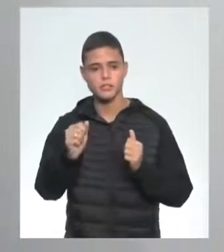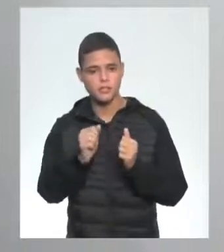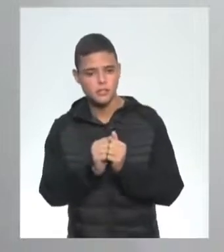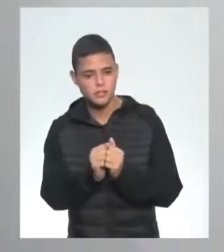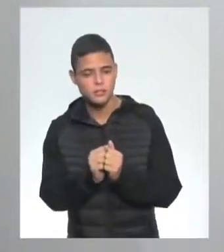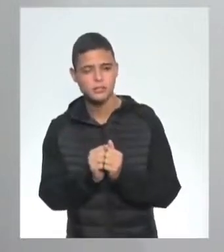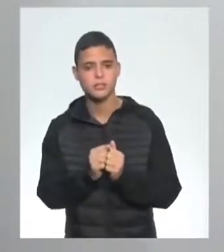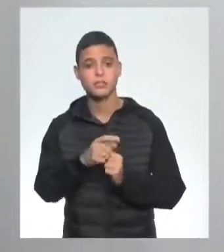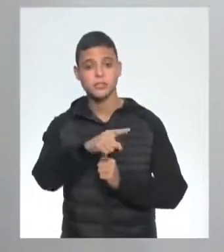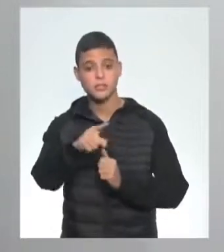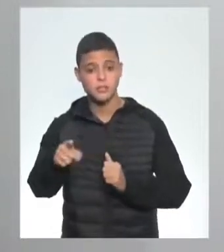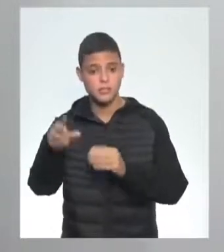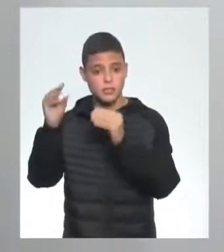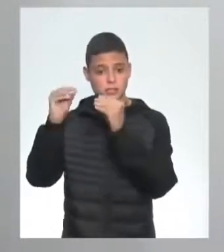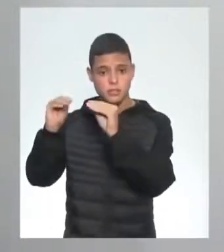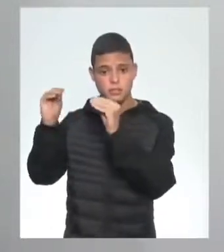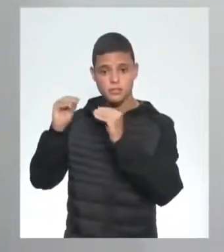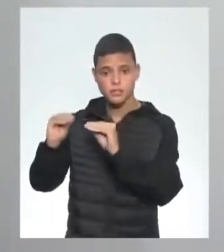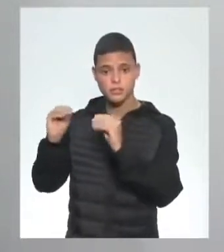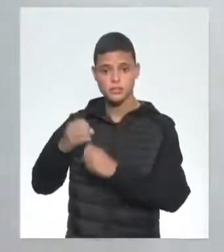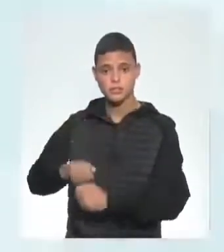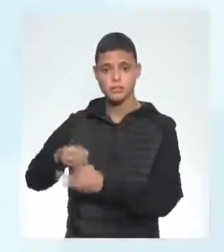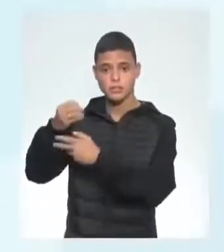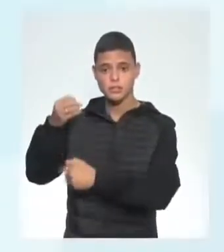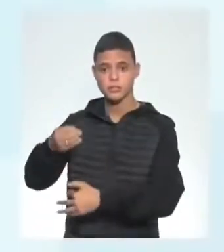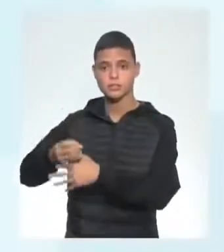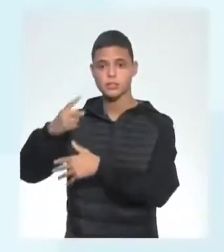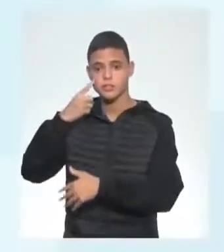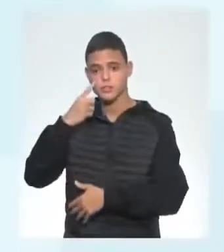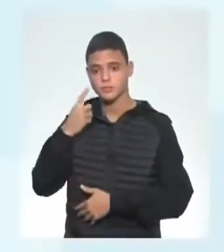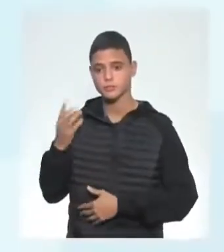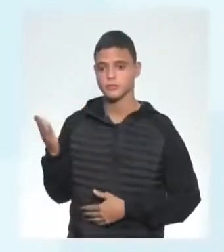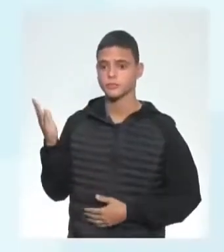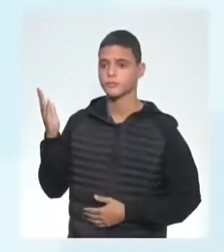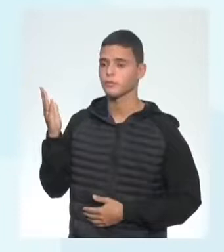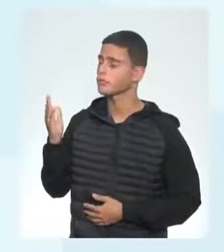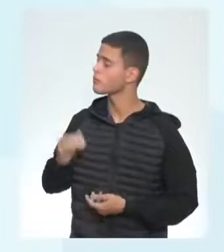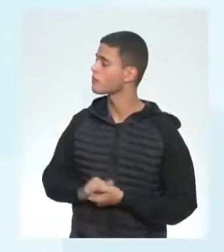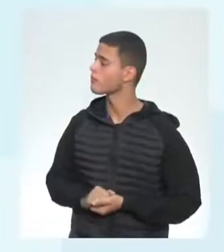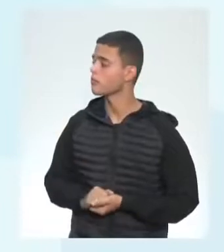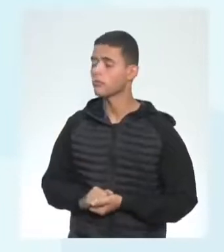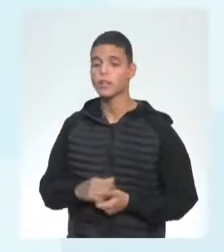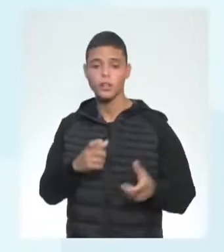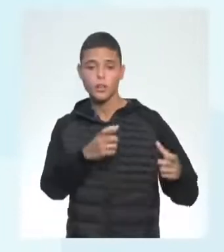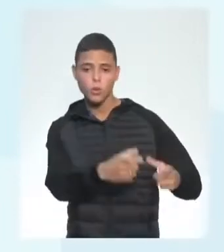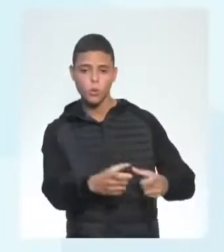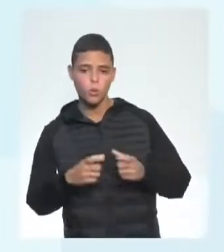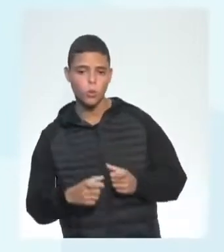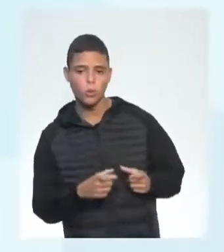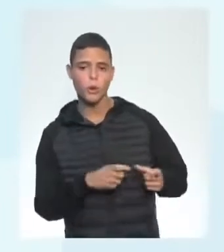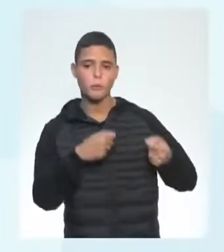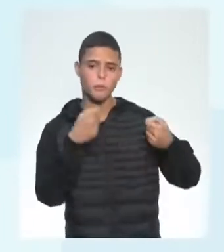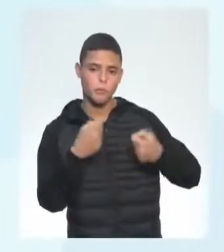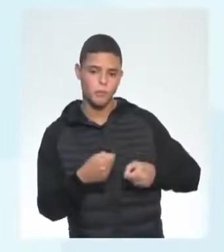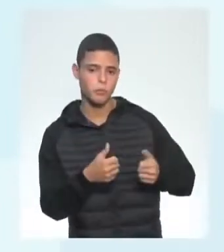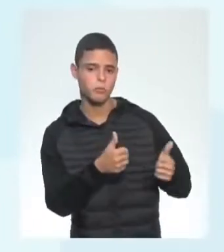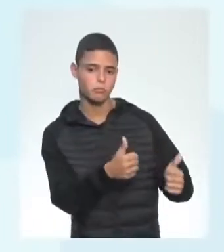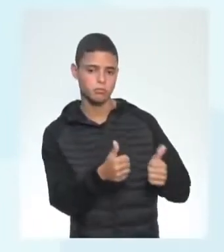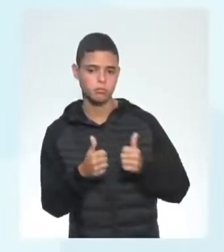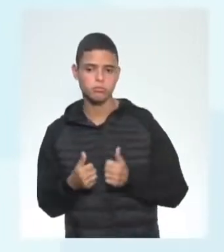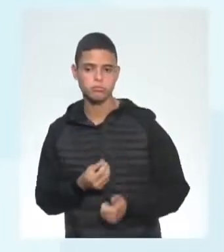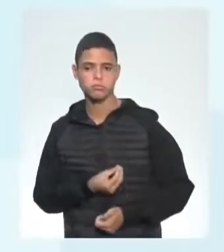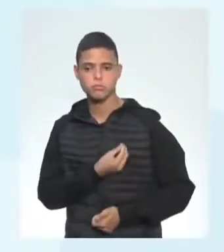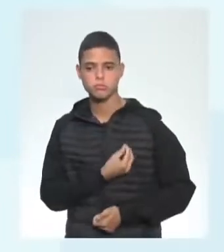E você compartilhar no chat. Está na tela agora. Do que uma cidade precisa para ser um bom lugar para viver? Como só